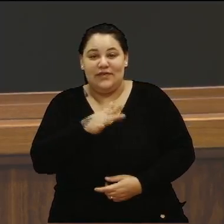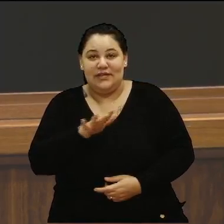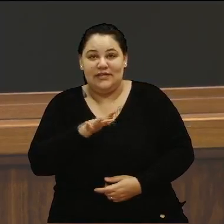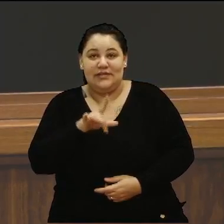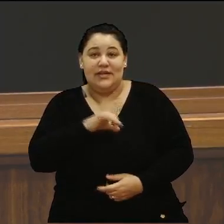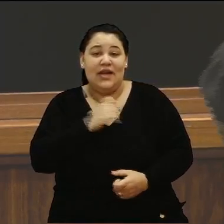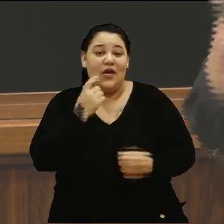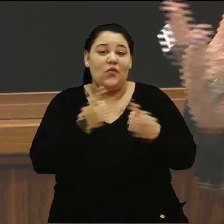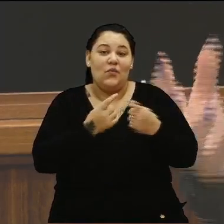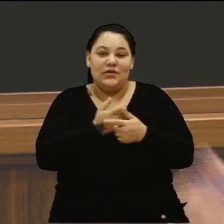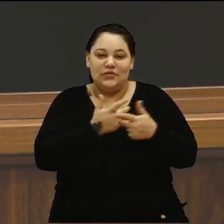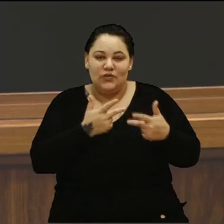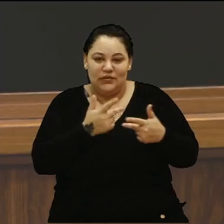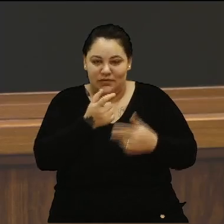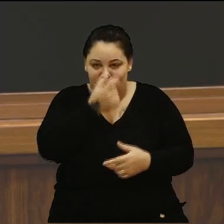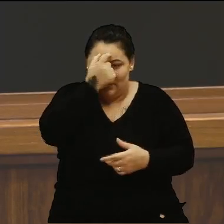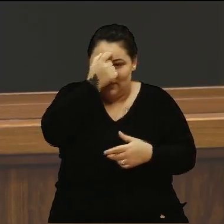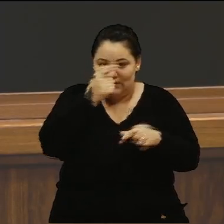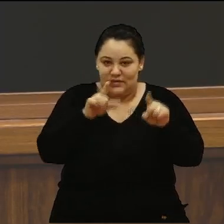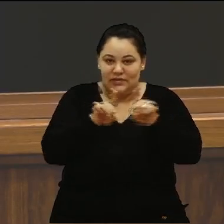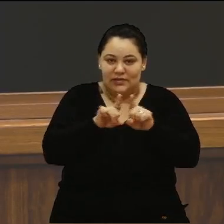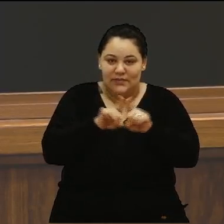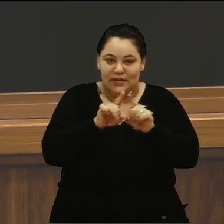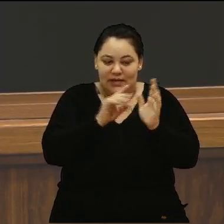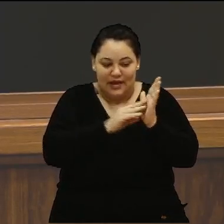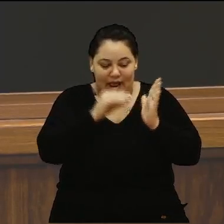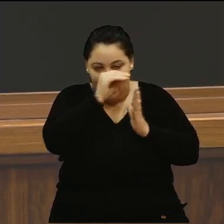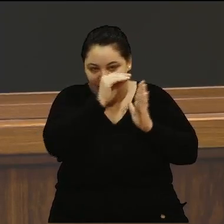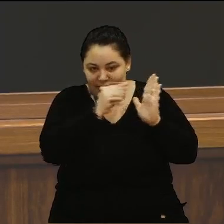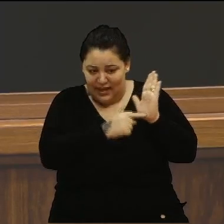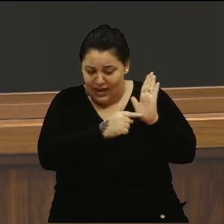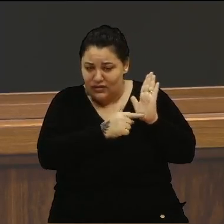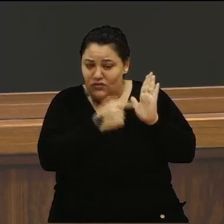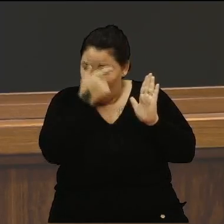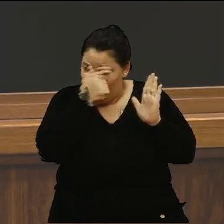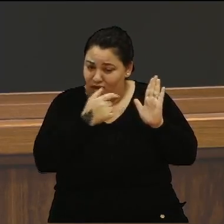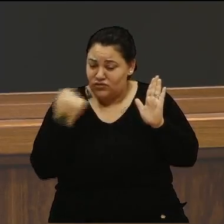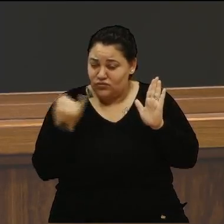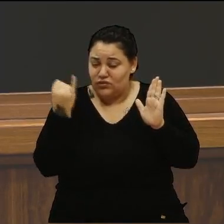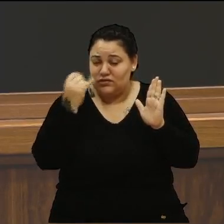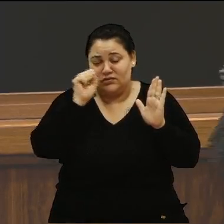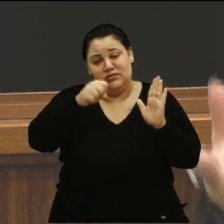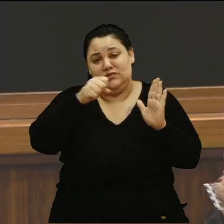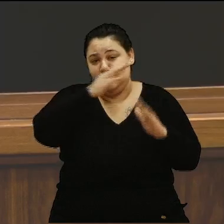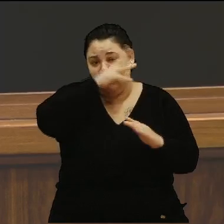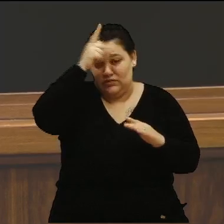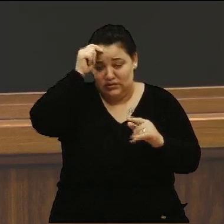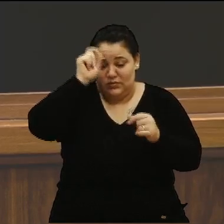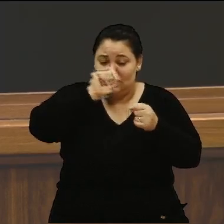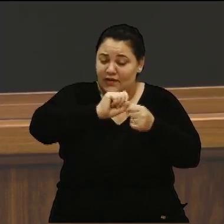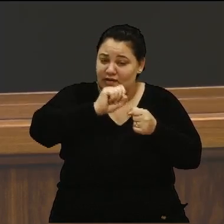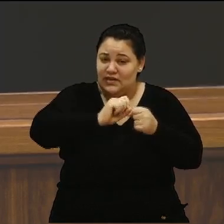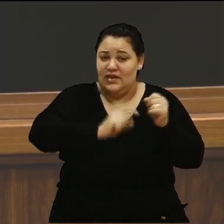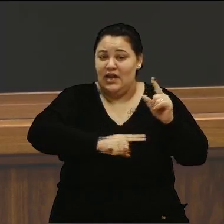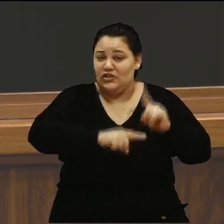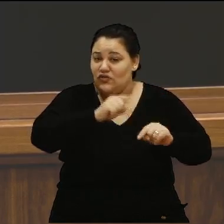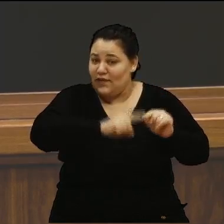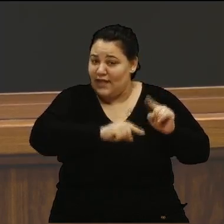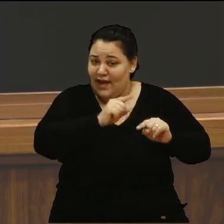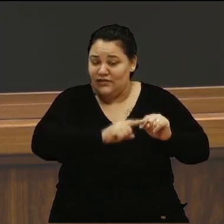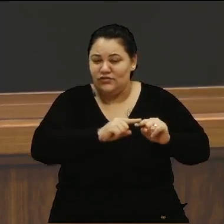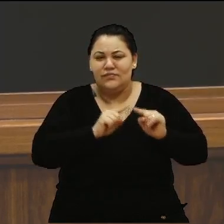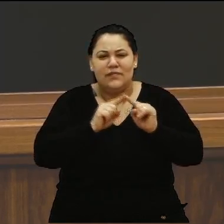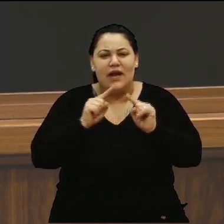muitas coisas, conscientização, calendário, que eu até acho importante o município promover. Eu lembro